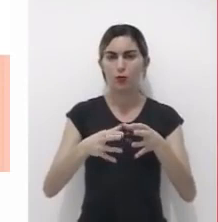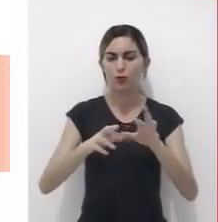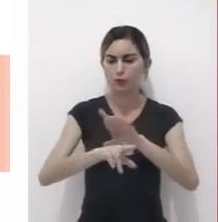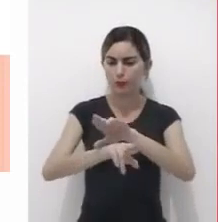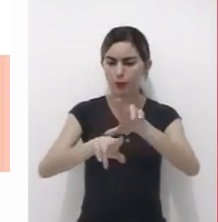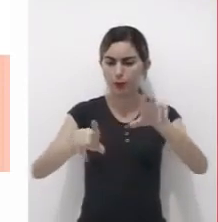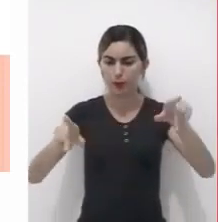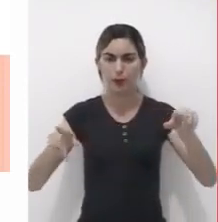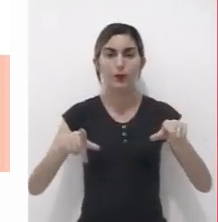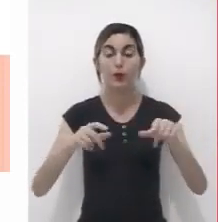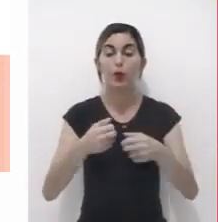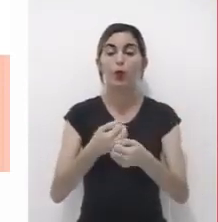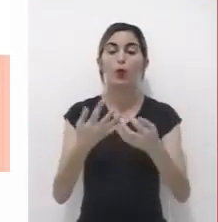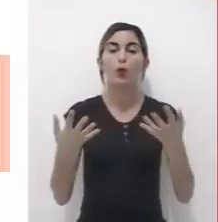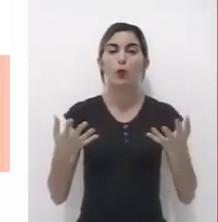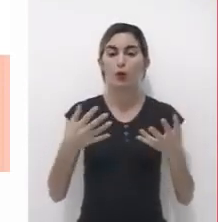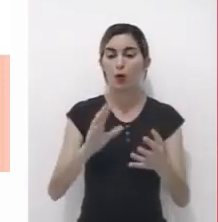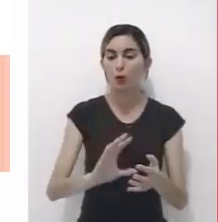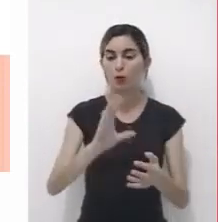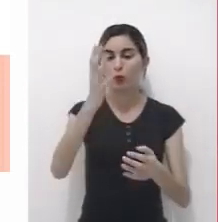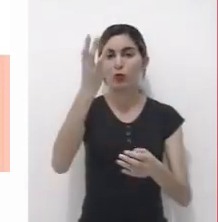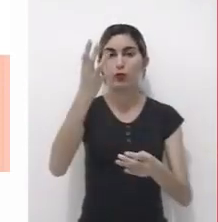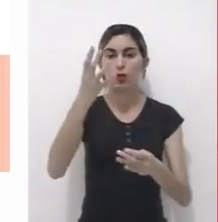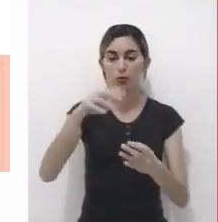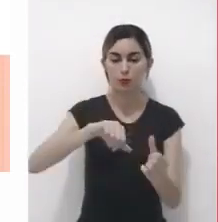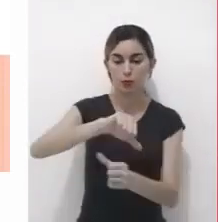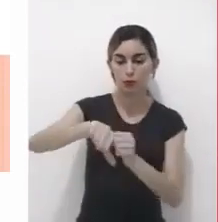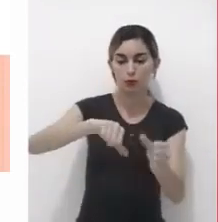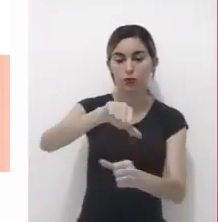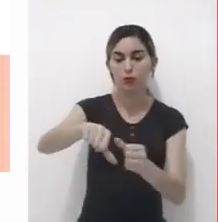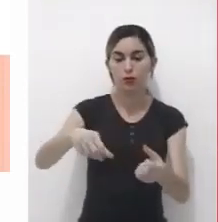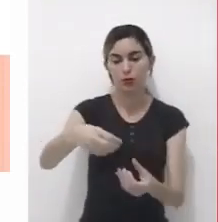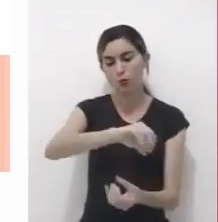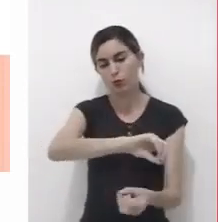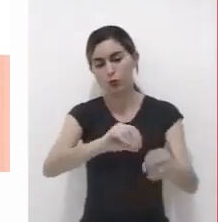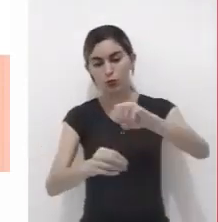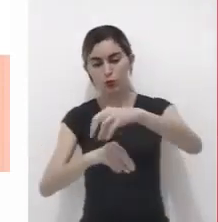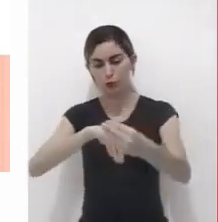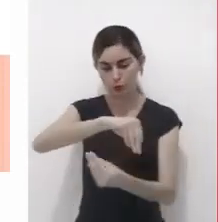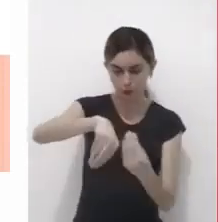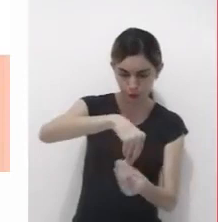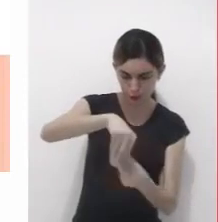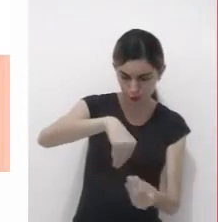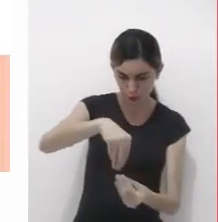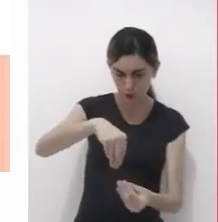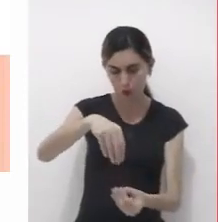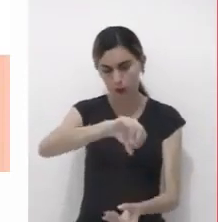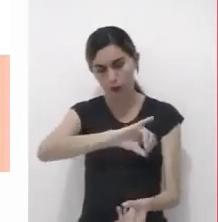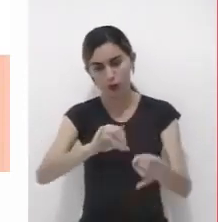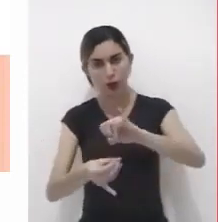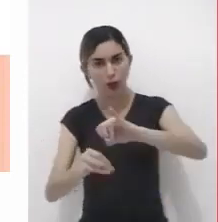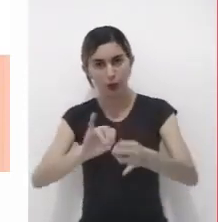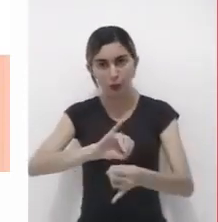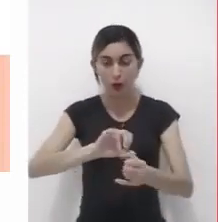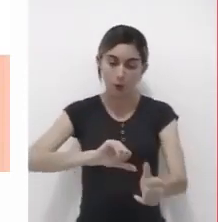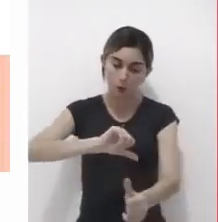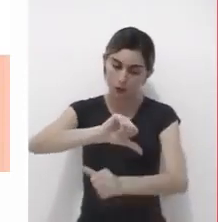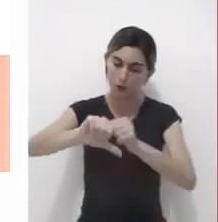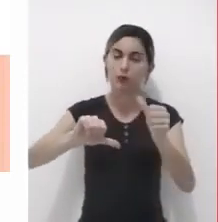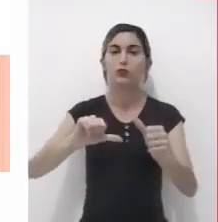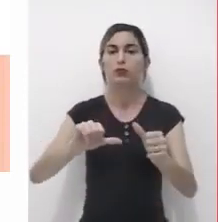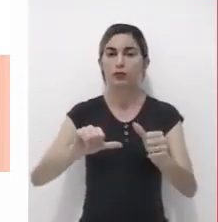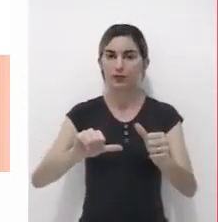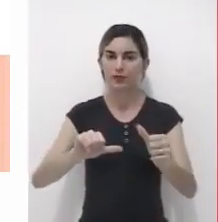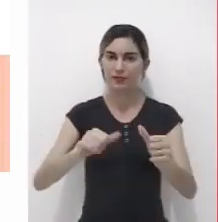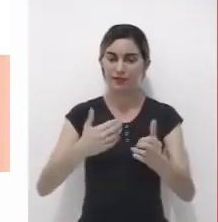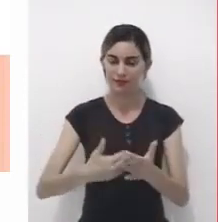conjunto de fenômenos nos quais ocorrem as mudanças nas substâncias. As substâncias que compõem